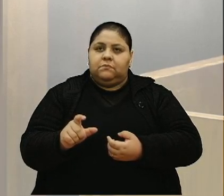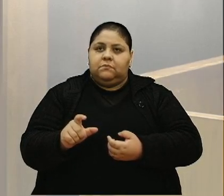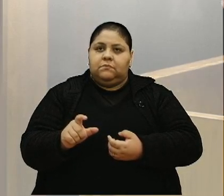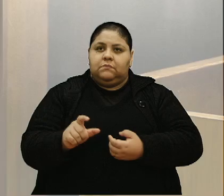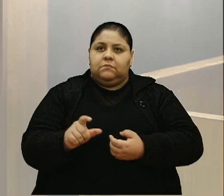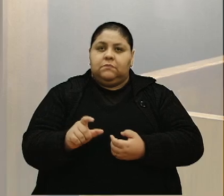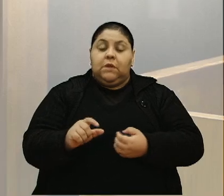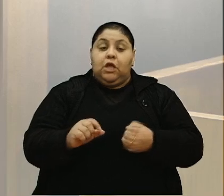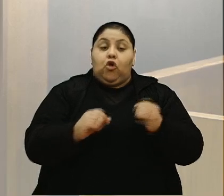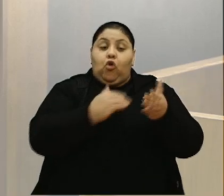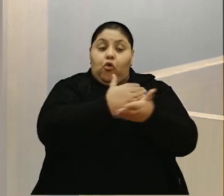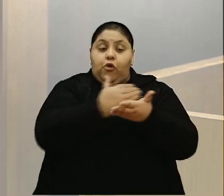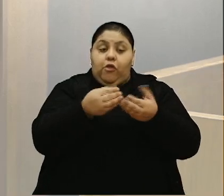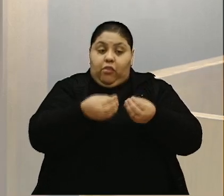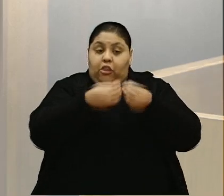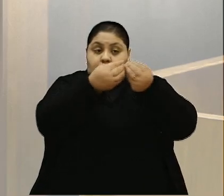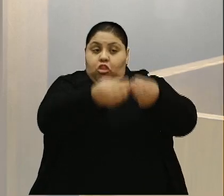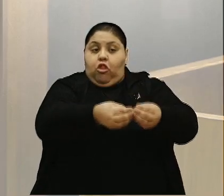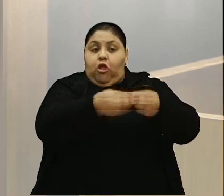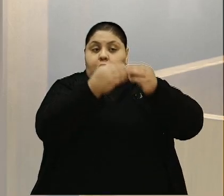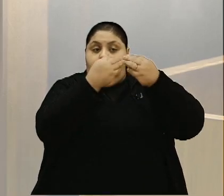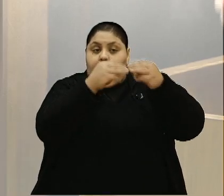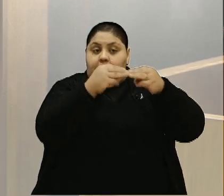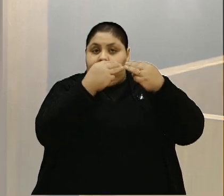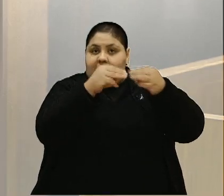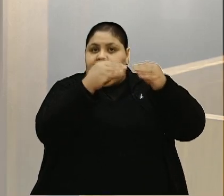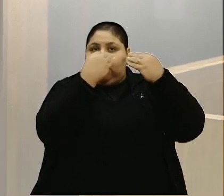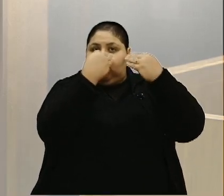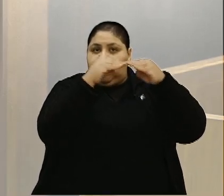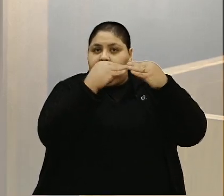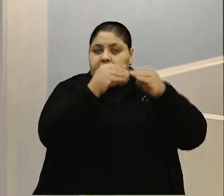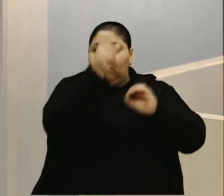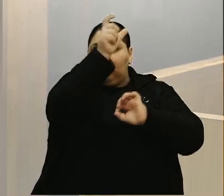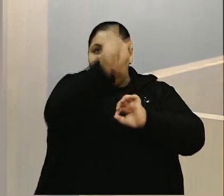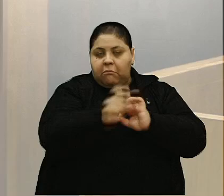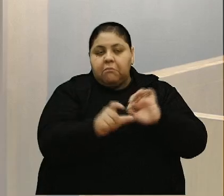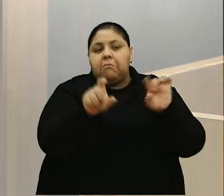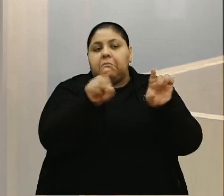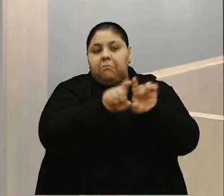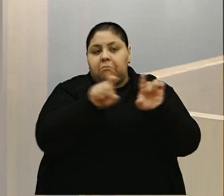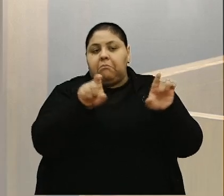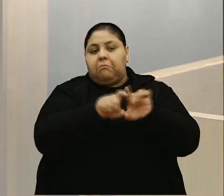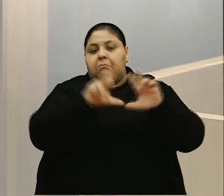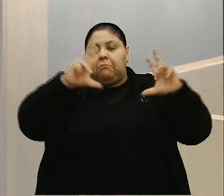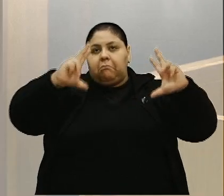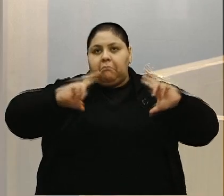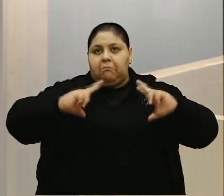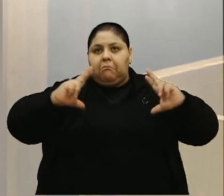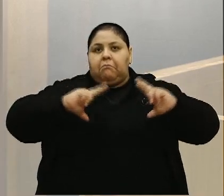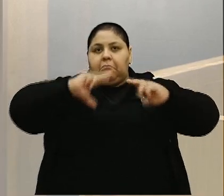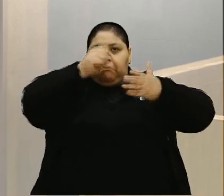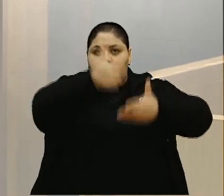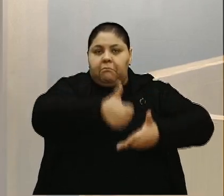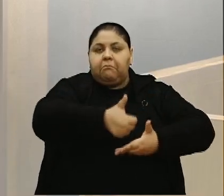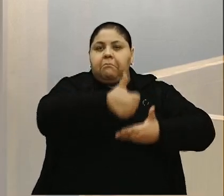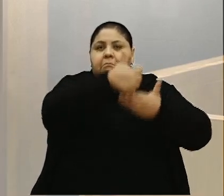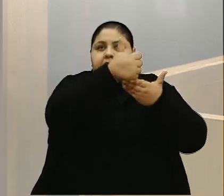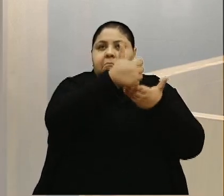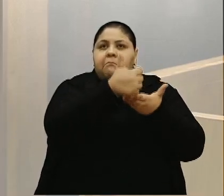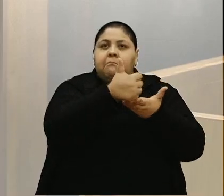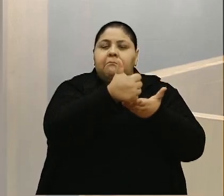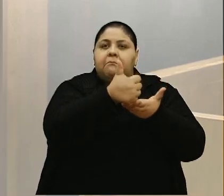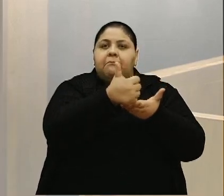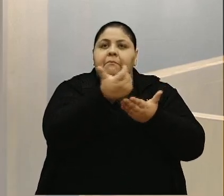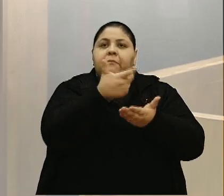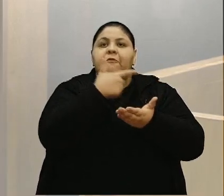suas máquinas, os seus caminhões. Essas pessoas também merecem o nosso apoio, merecem também